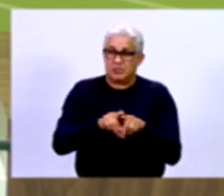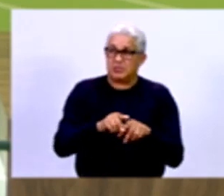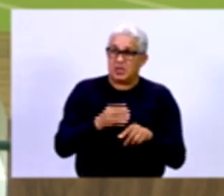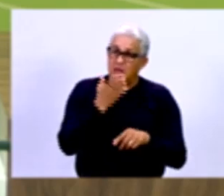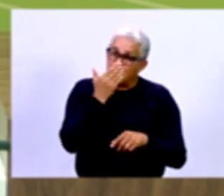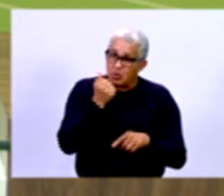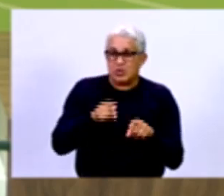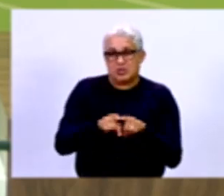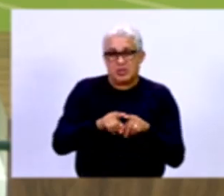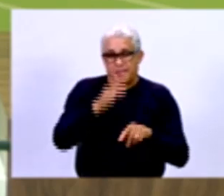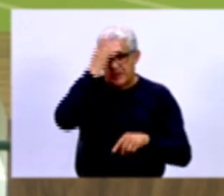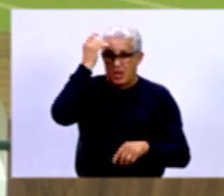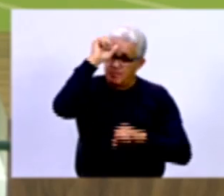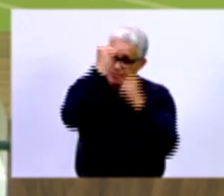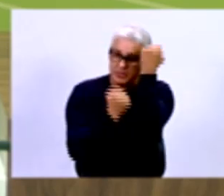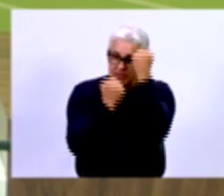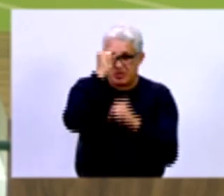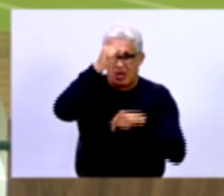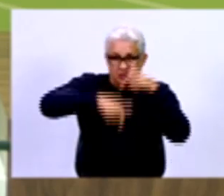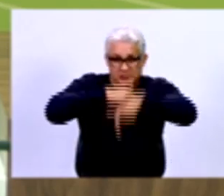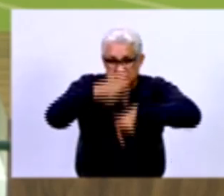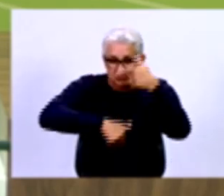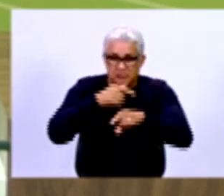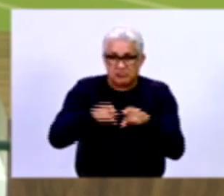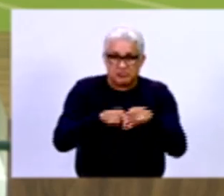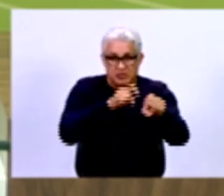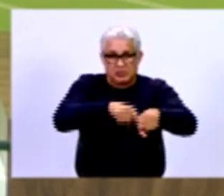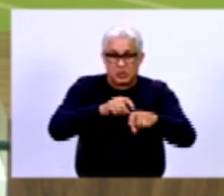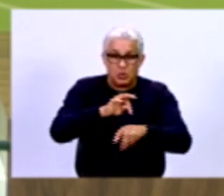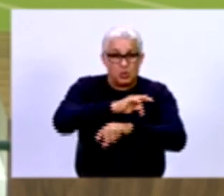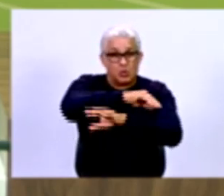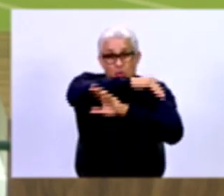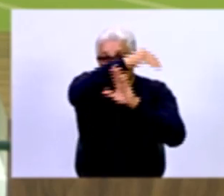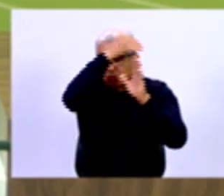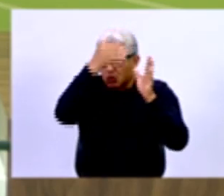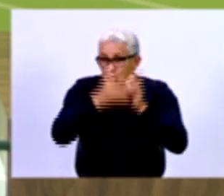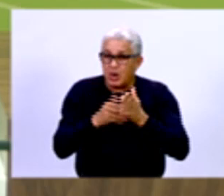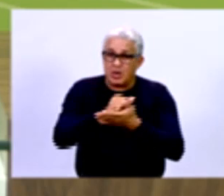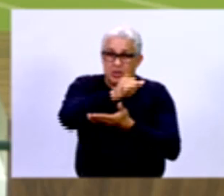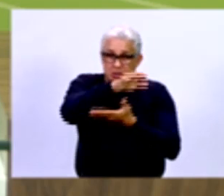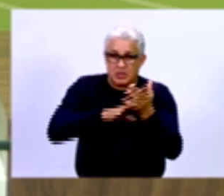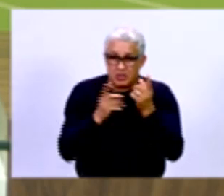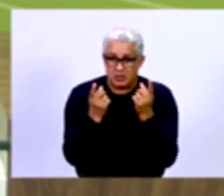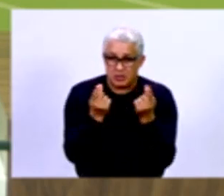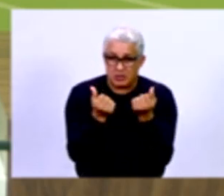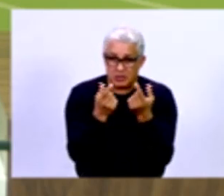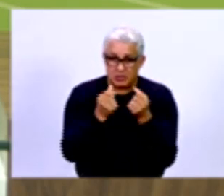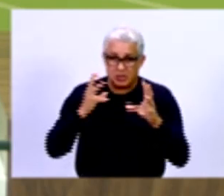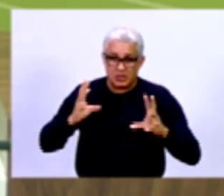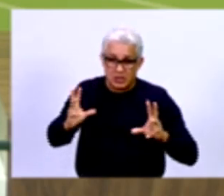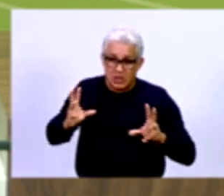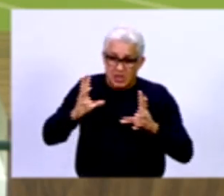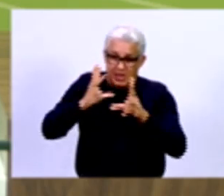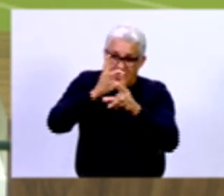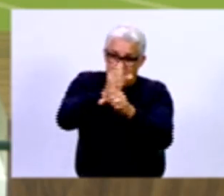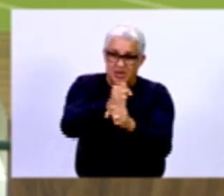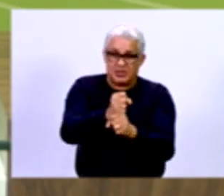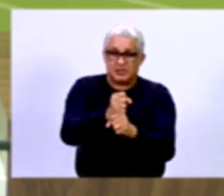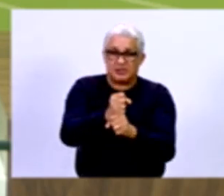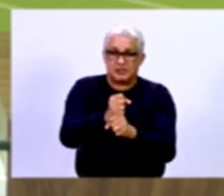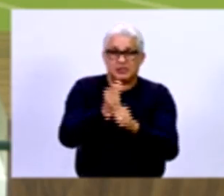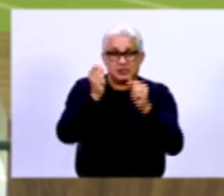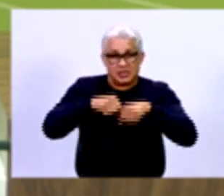está produzindo na indústria e na agricultura. Então, são todas as atividades econômicas que são somadas para a gente ter